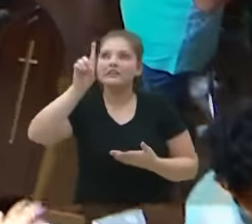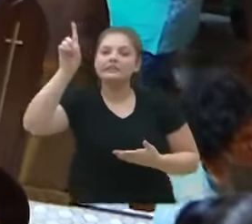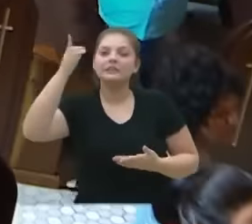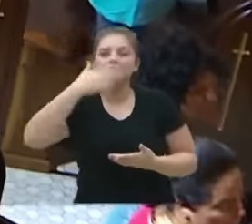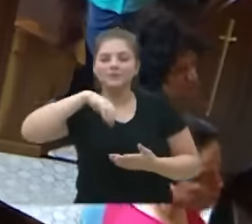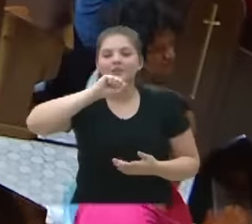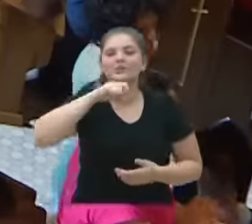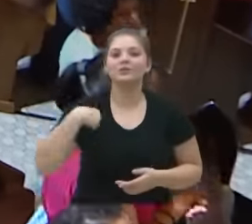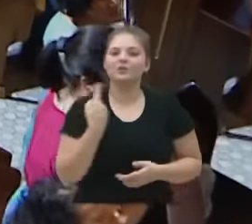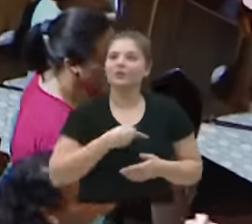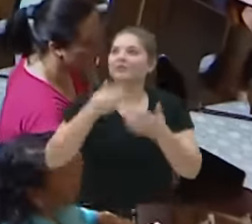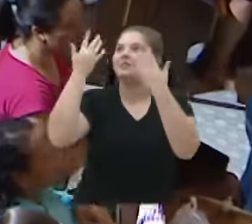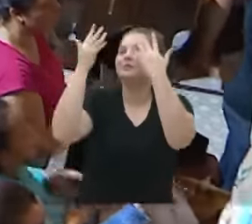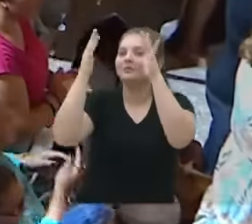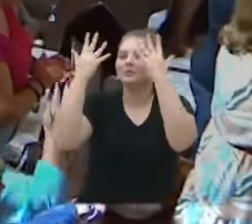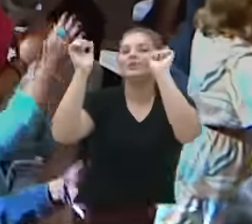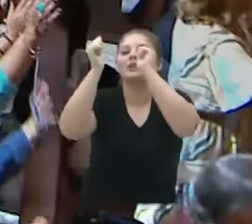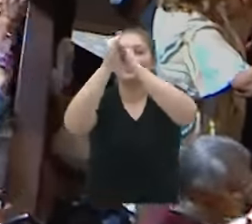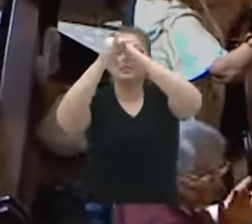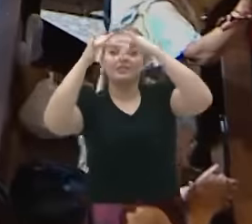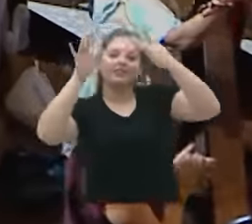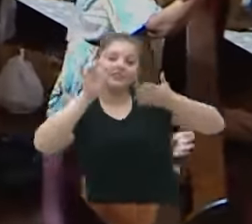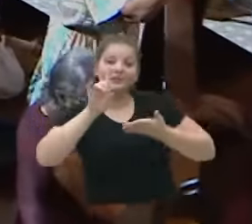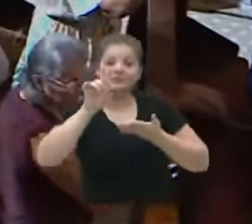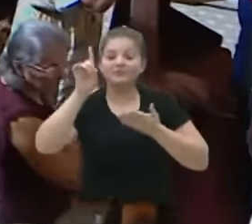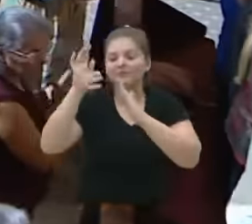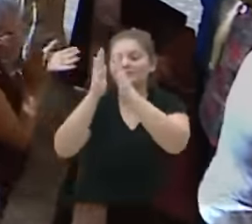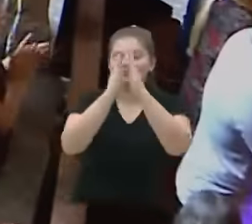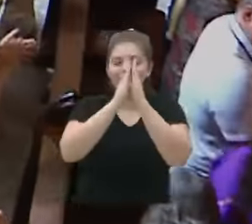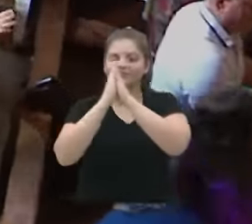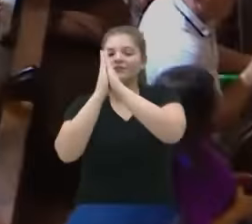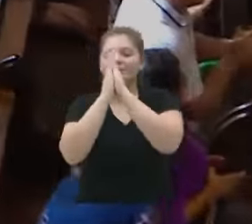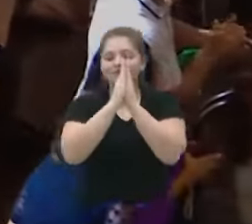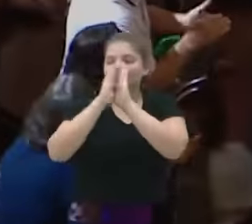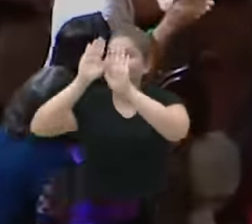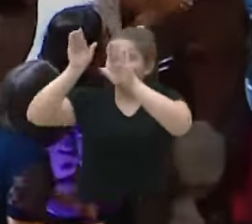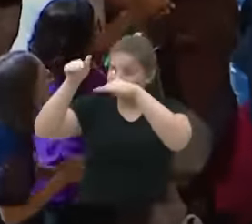nós. Deus e Pai, nós nos louvamos. Glória a Deus.